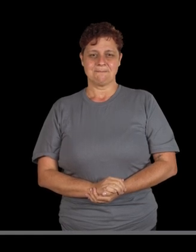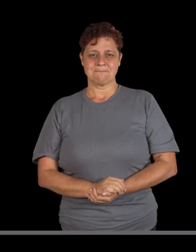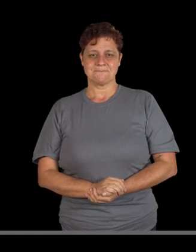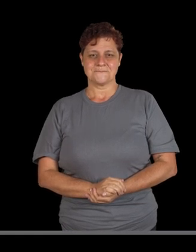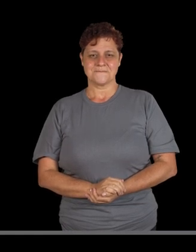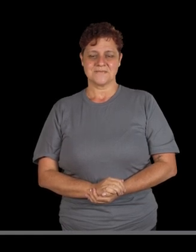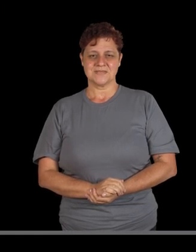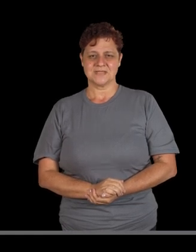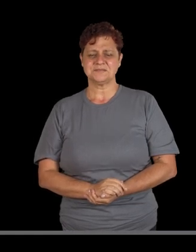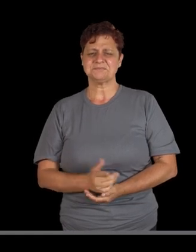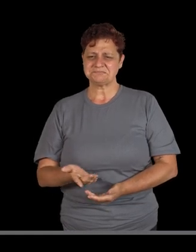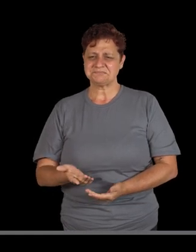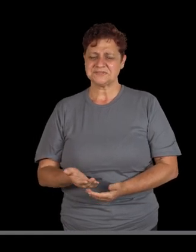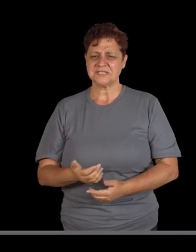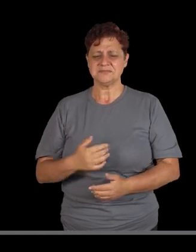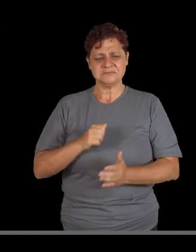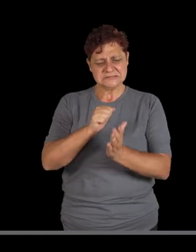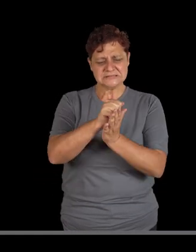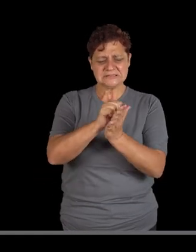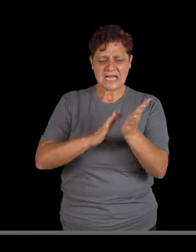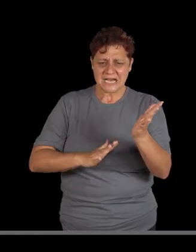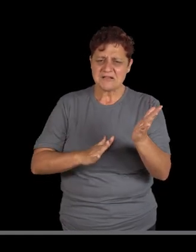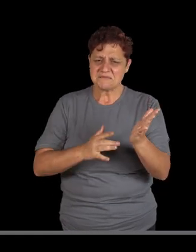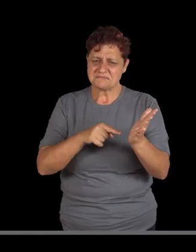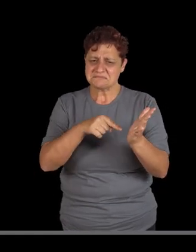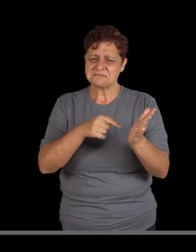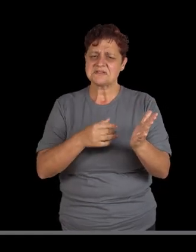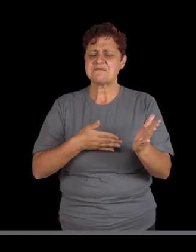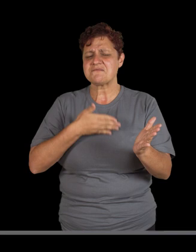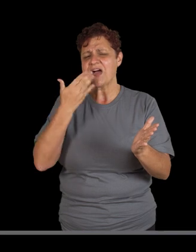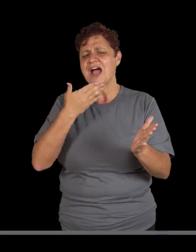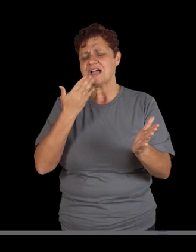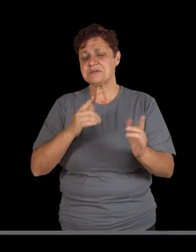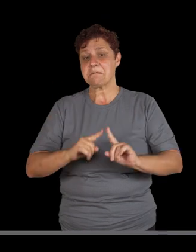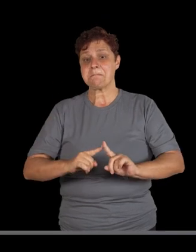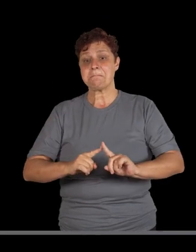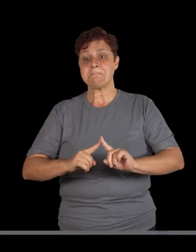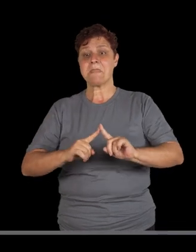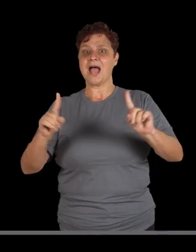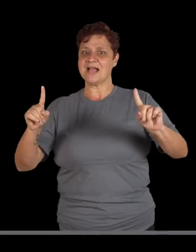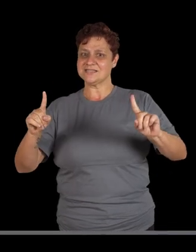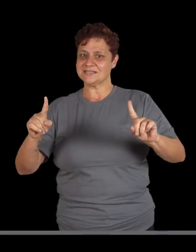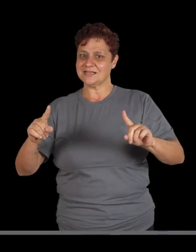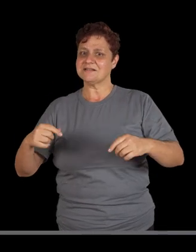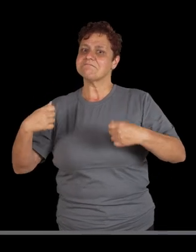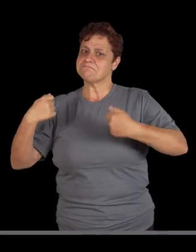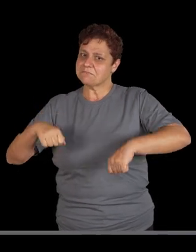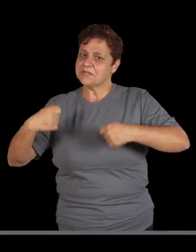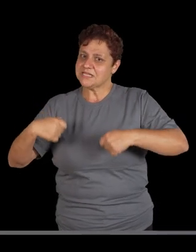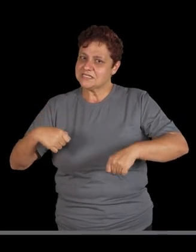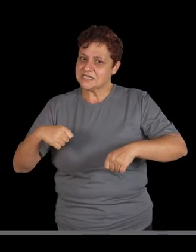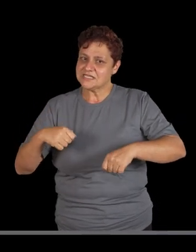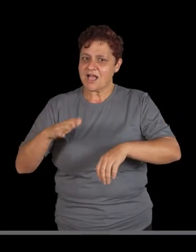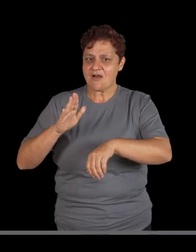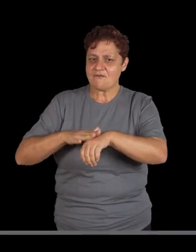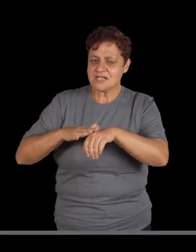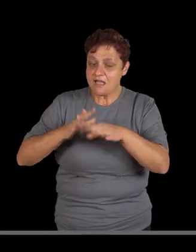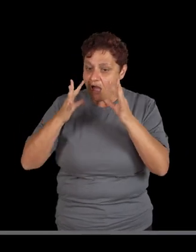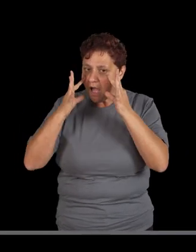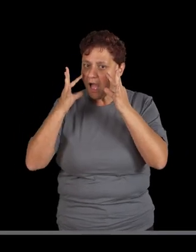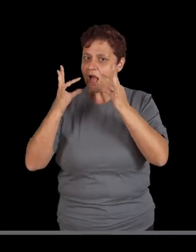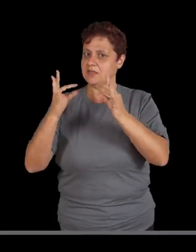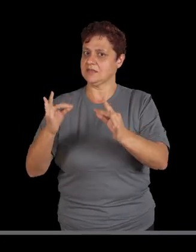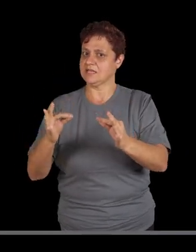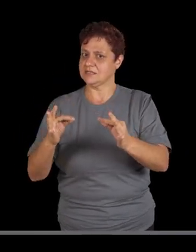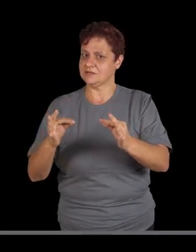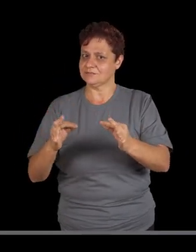É uma tarefa fácil, entretanto, você precisa fazê-la com cuidado,